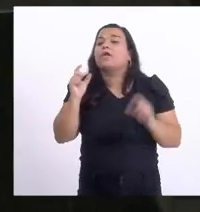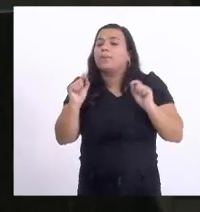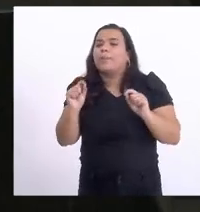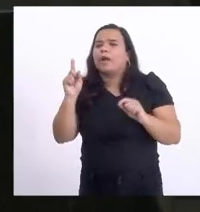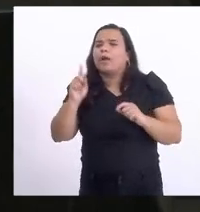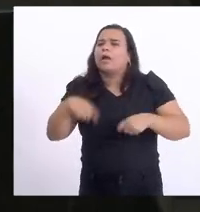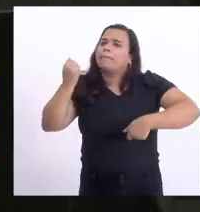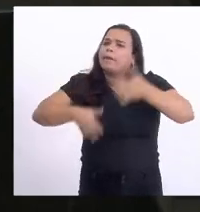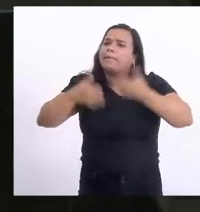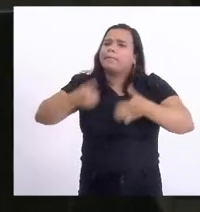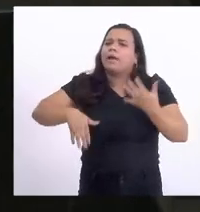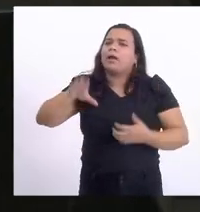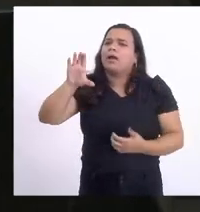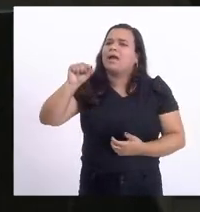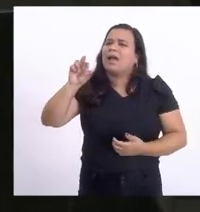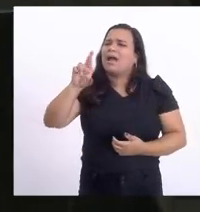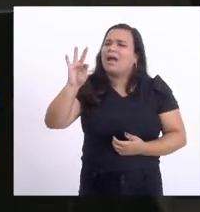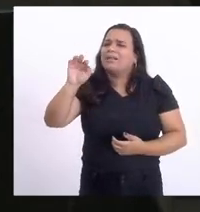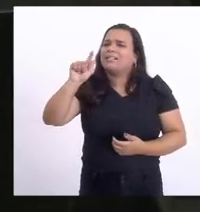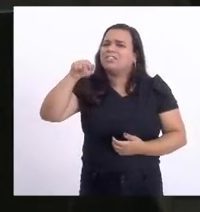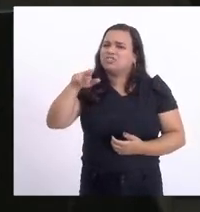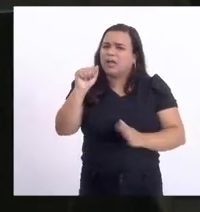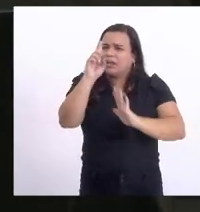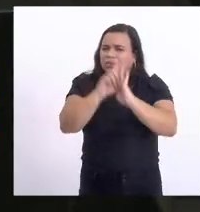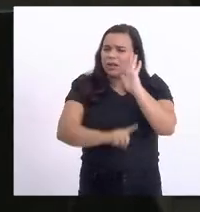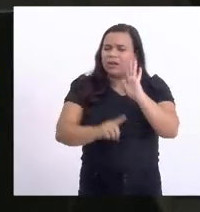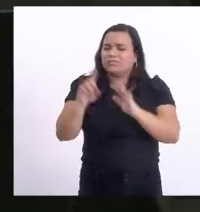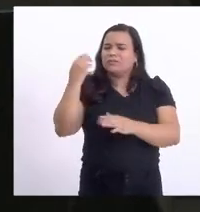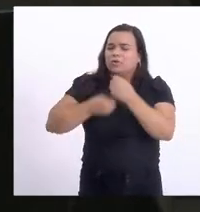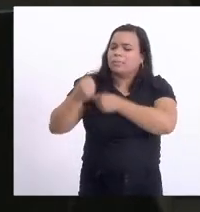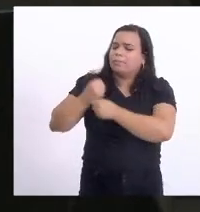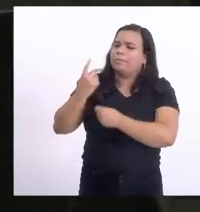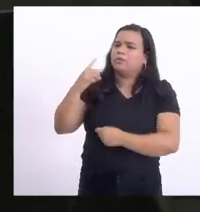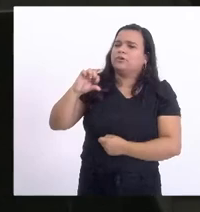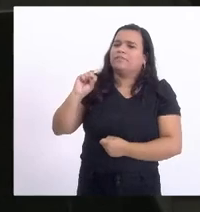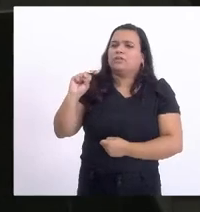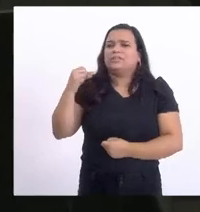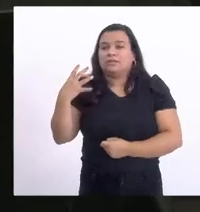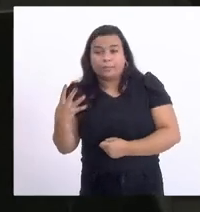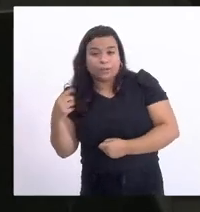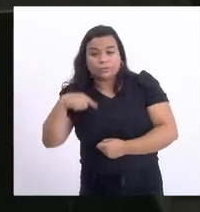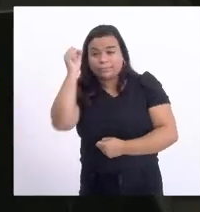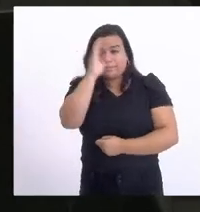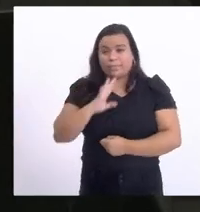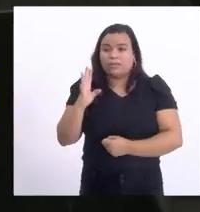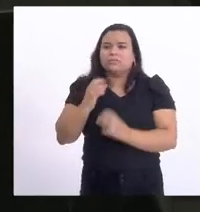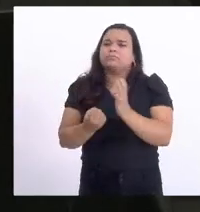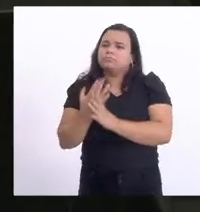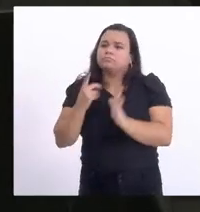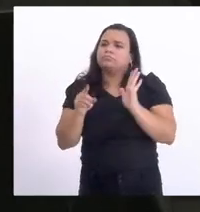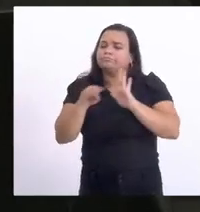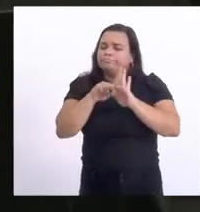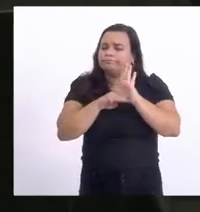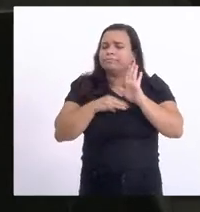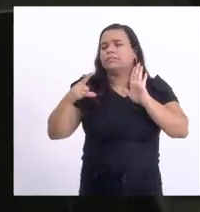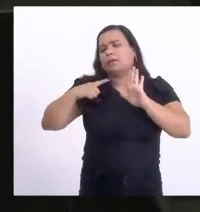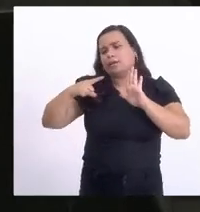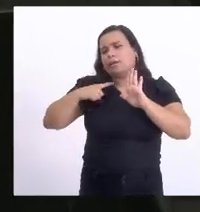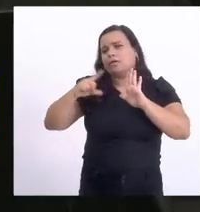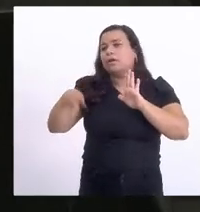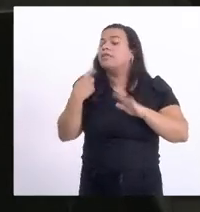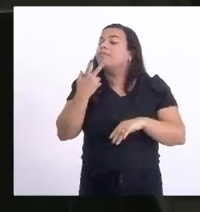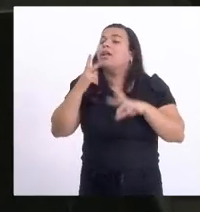Declaração de Cartagena, de 84, da qual o Brasil é consignatário. Quando falamos de